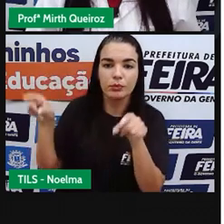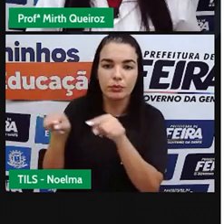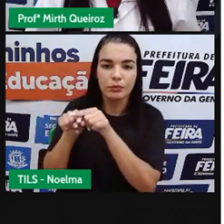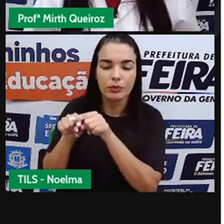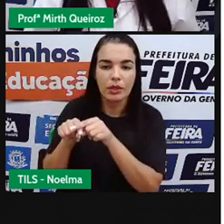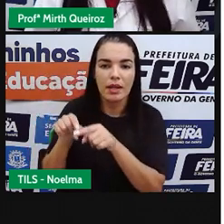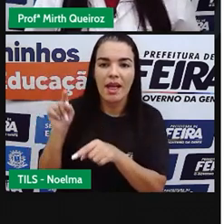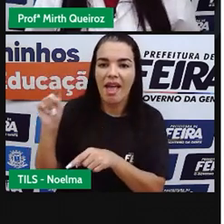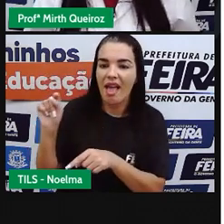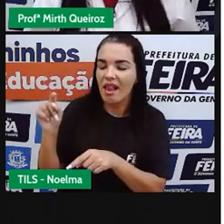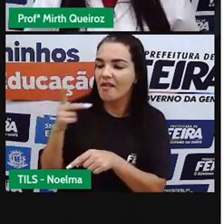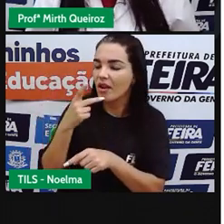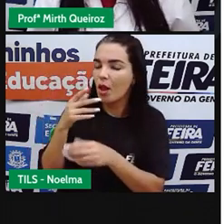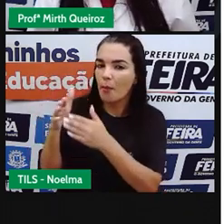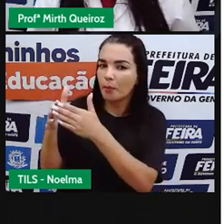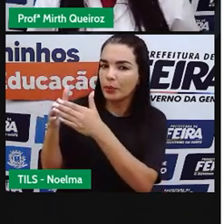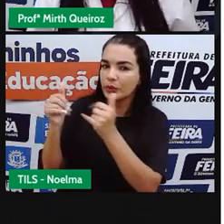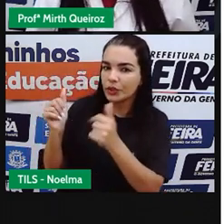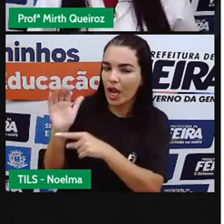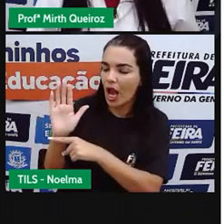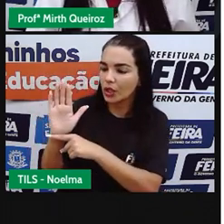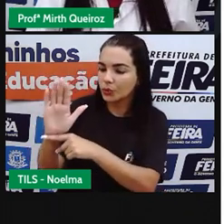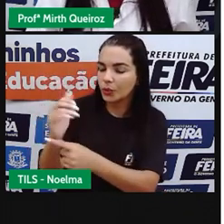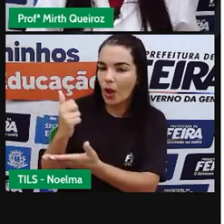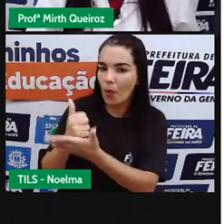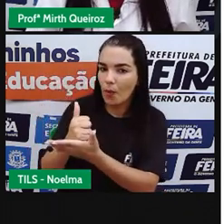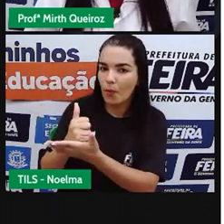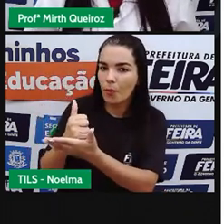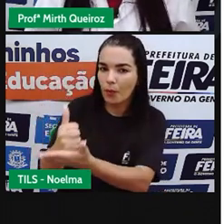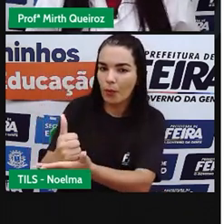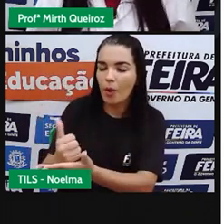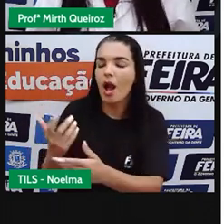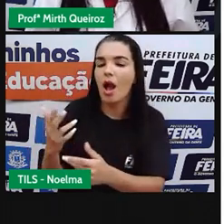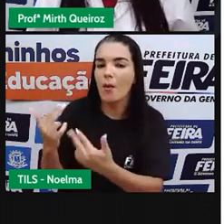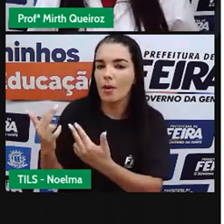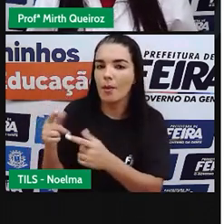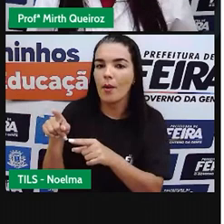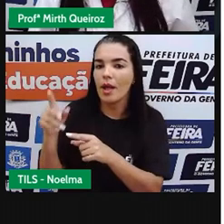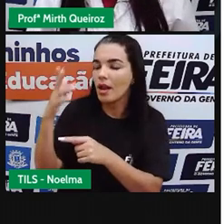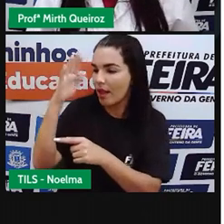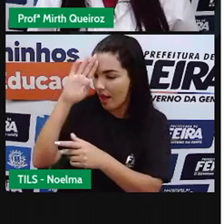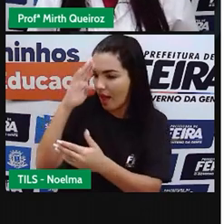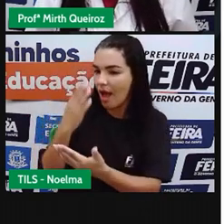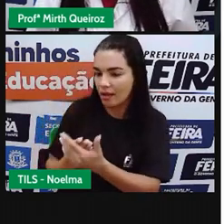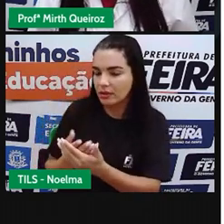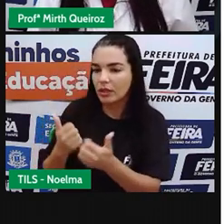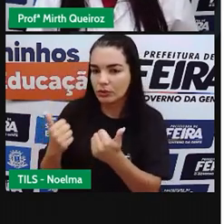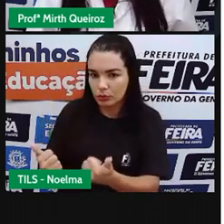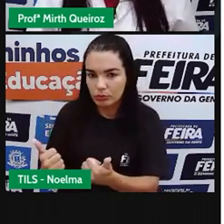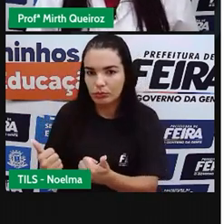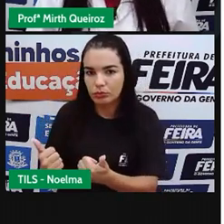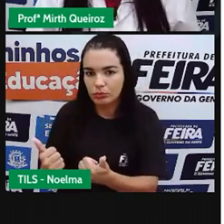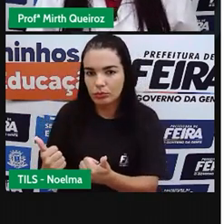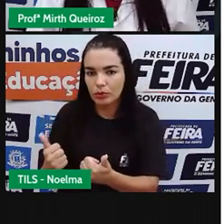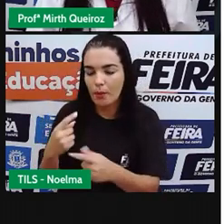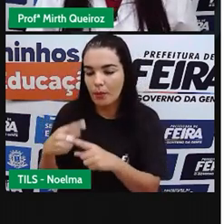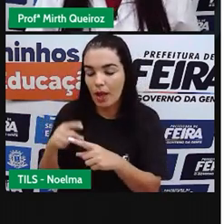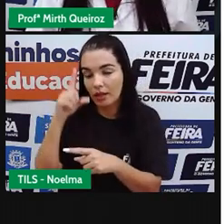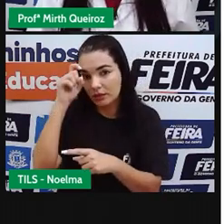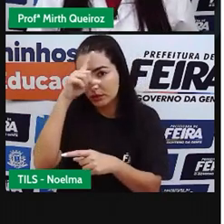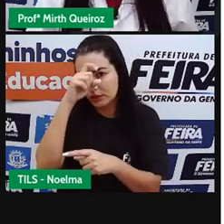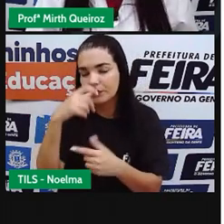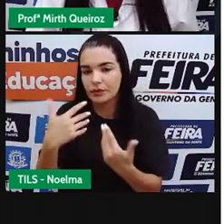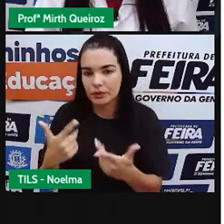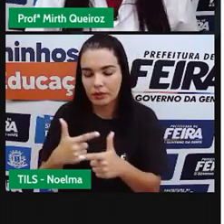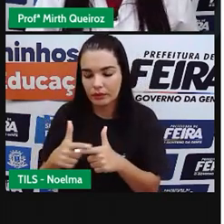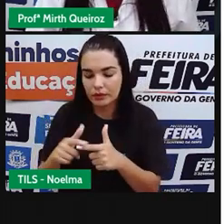Ela disse que irá pedir a ajuda do irmão dela e ele concordou, porque achou que, que a tarefa era difícil.